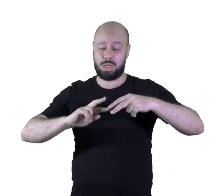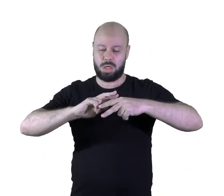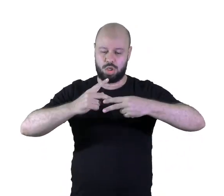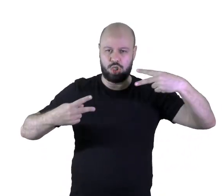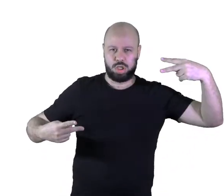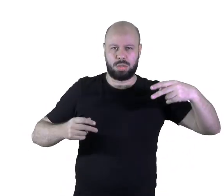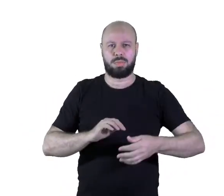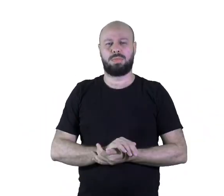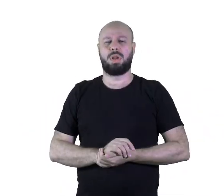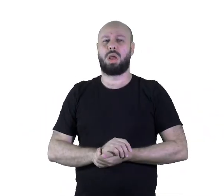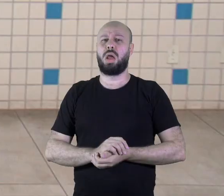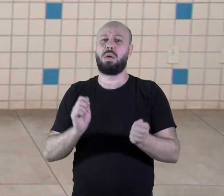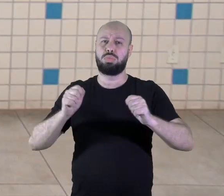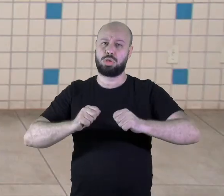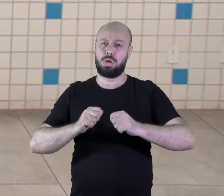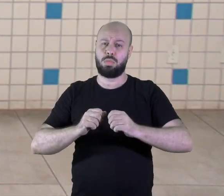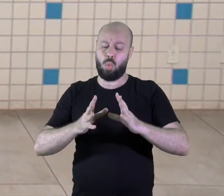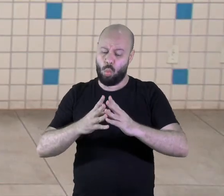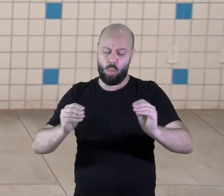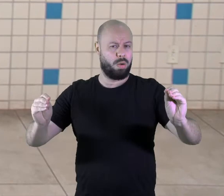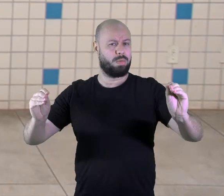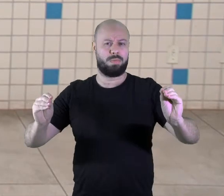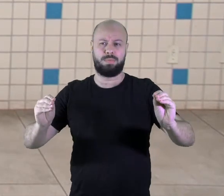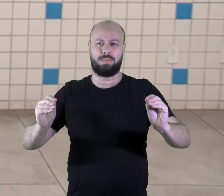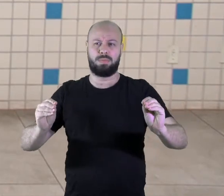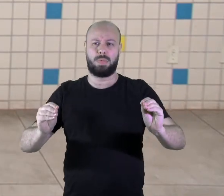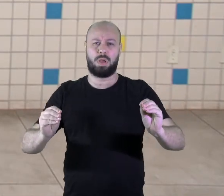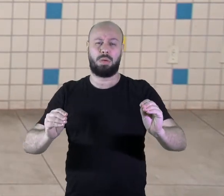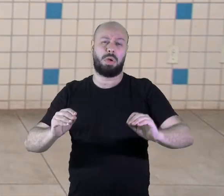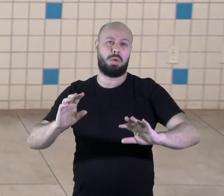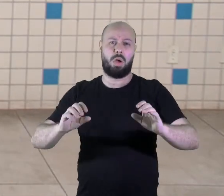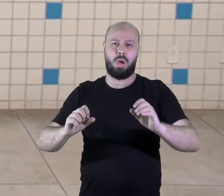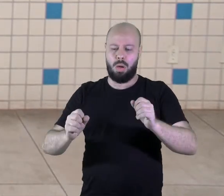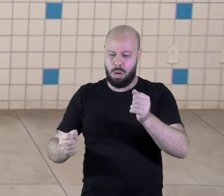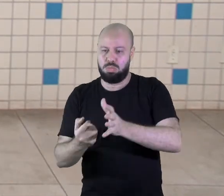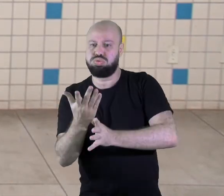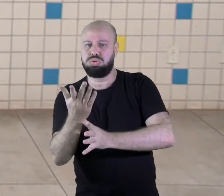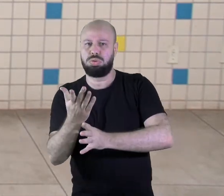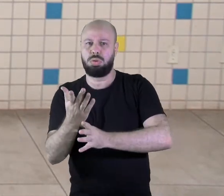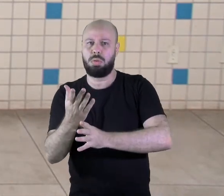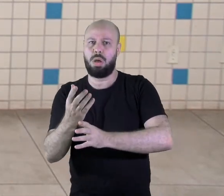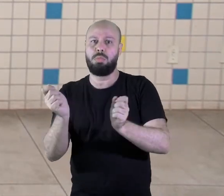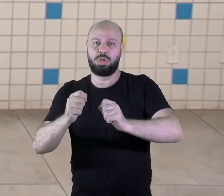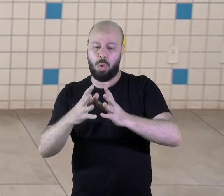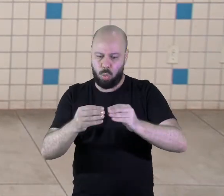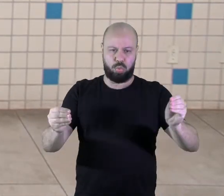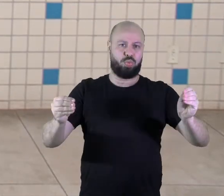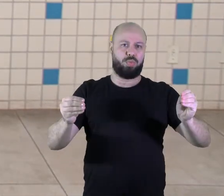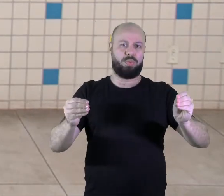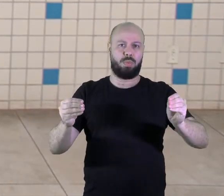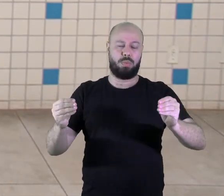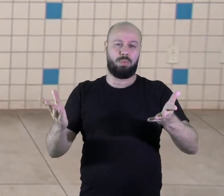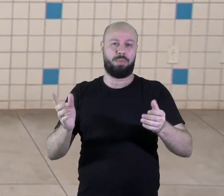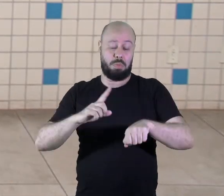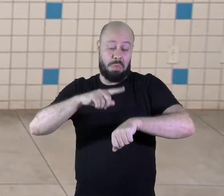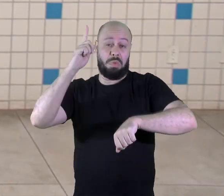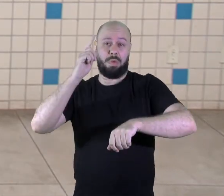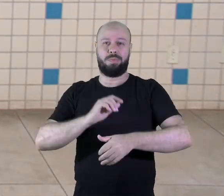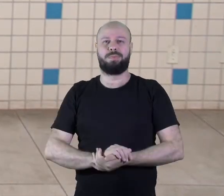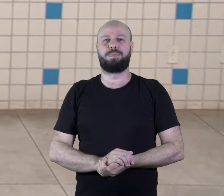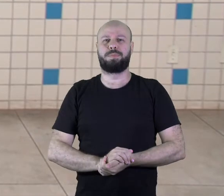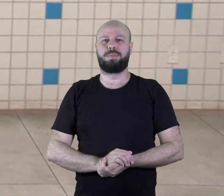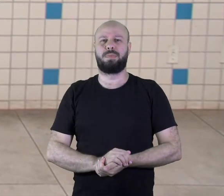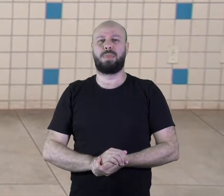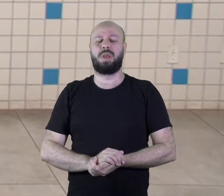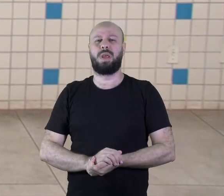certos momentos, sumir da vida da pessoa, como nunca apareceu e daqui a pouco aparecer, não é? Então, são